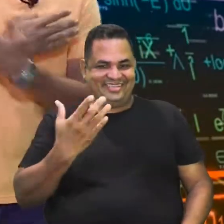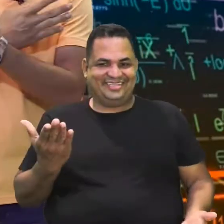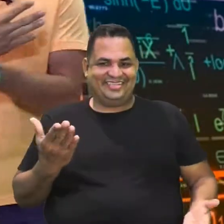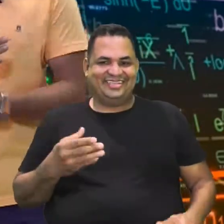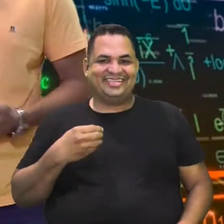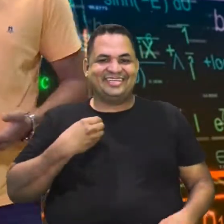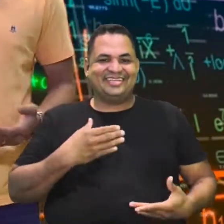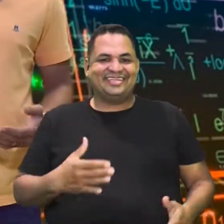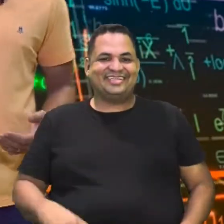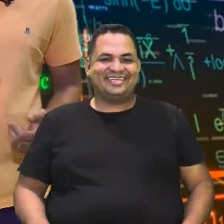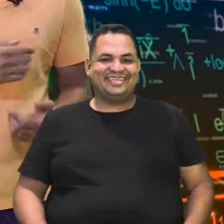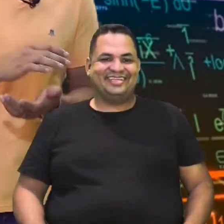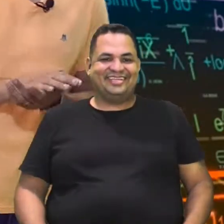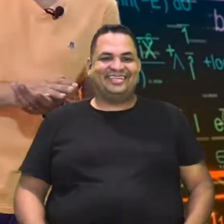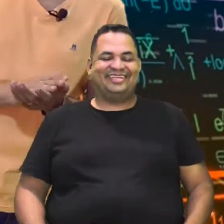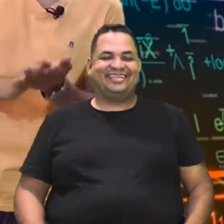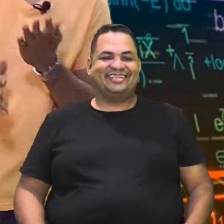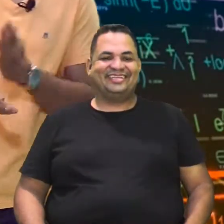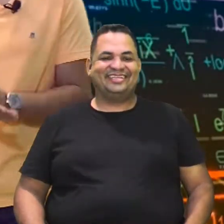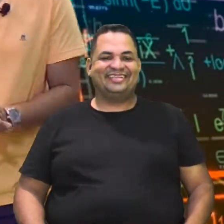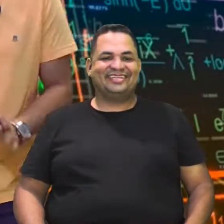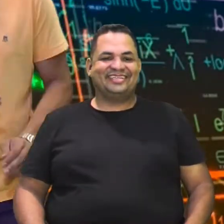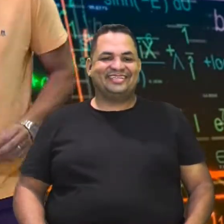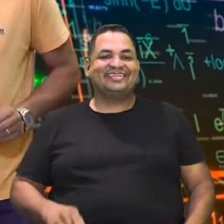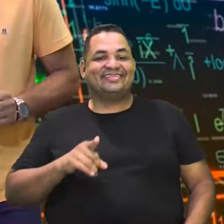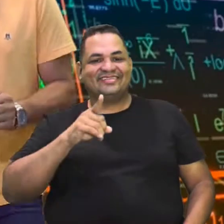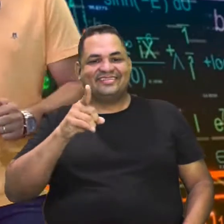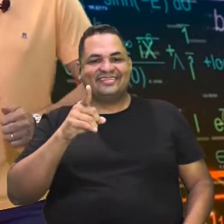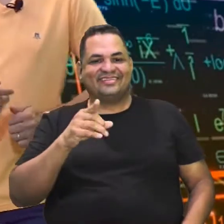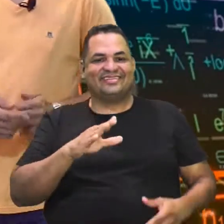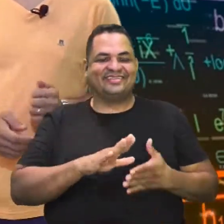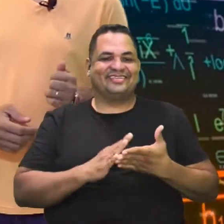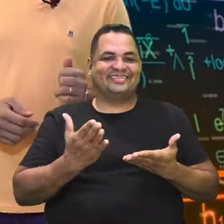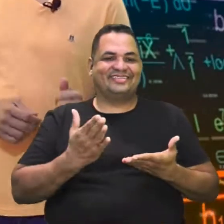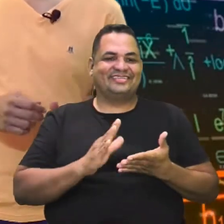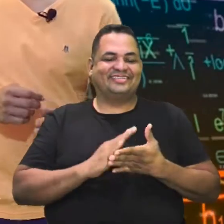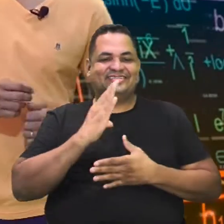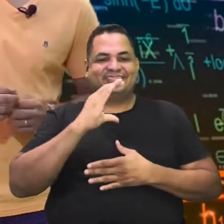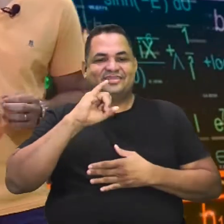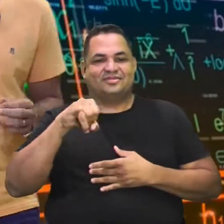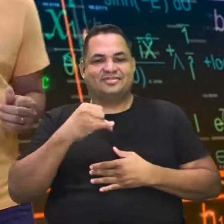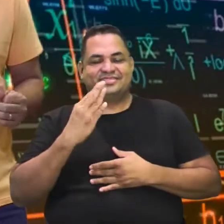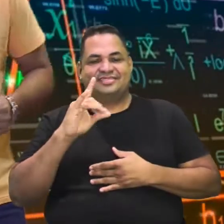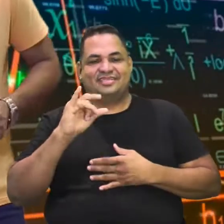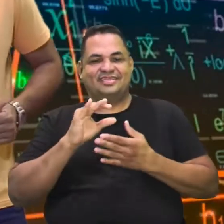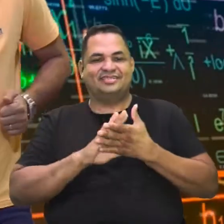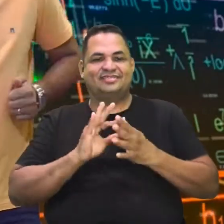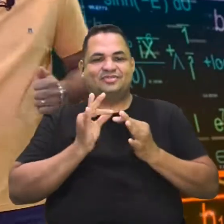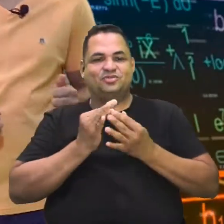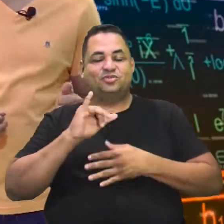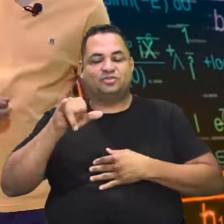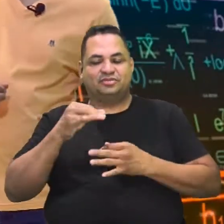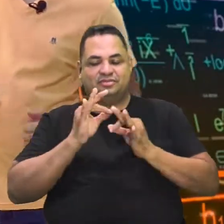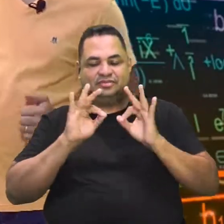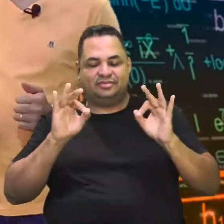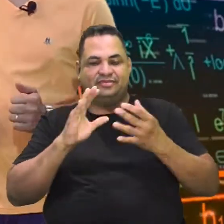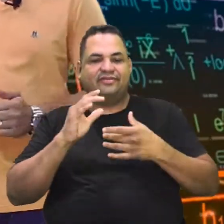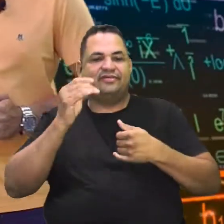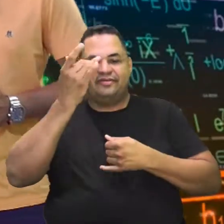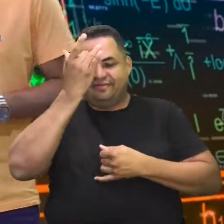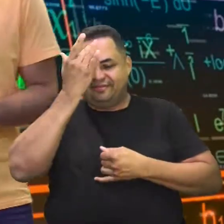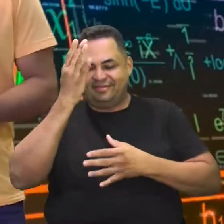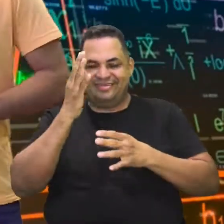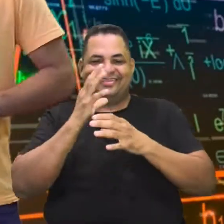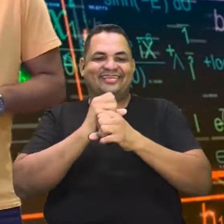jogando fora. Da tua. Tá vendo aí? J igual a City, o juro simples é fácil de